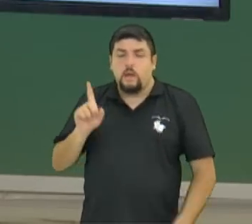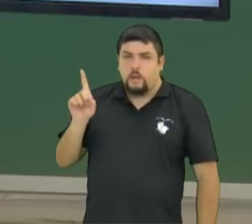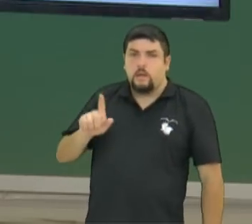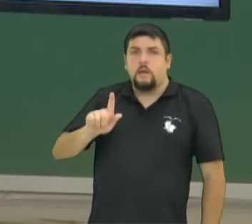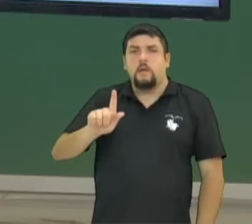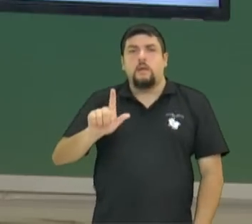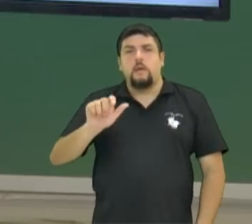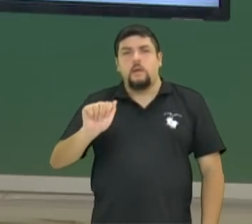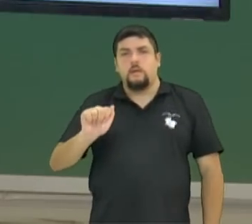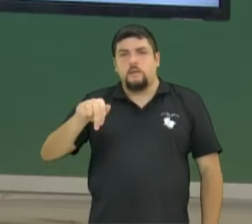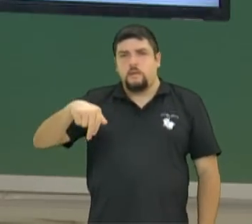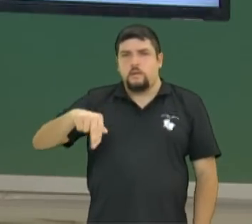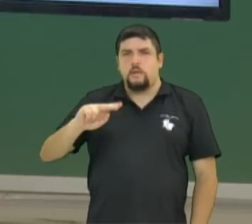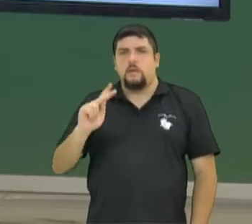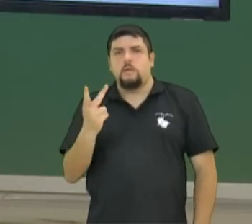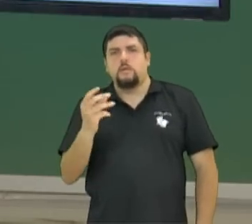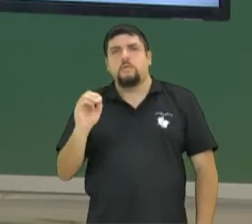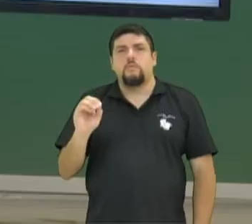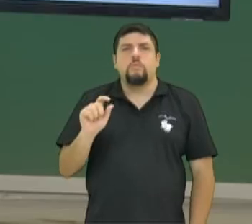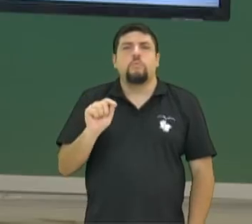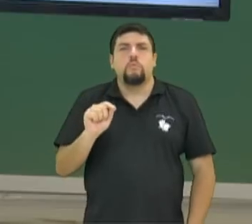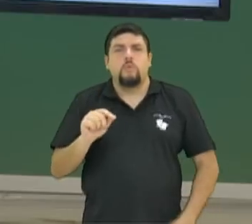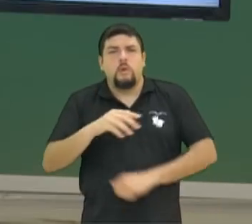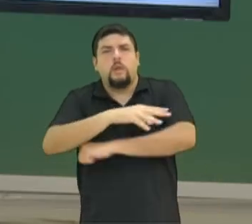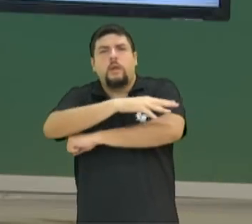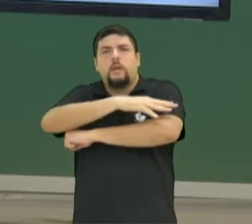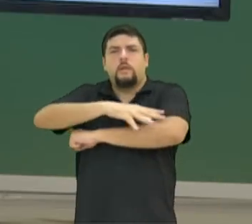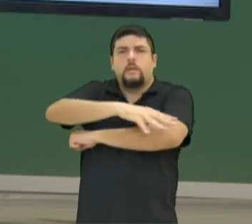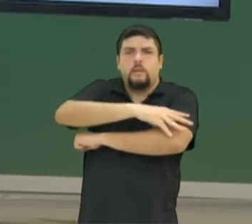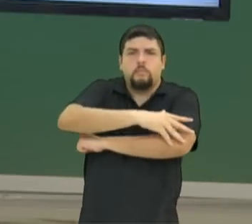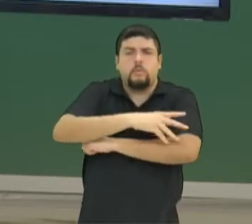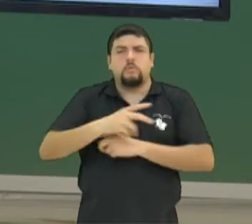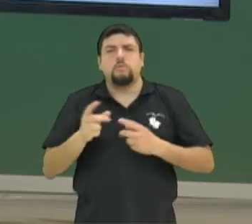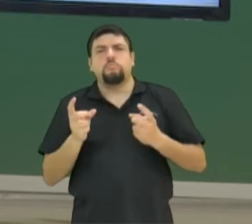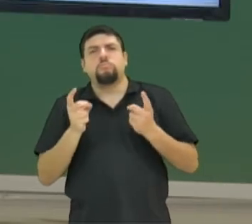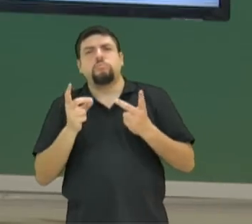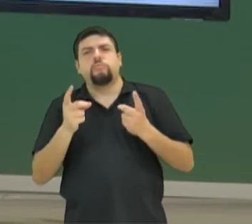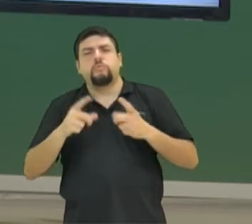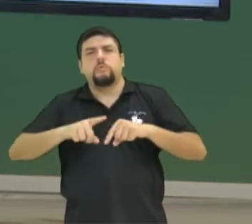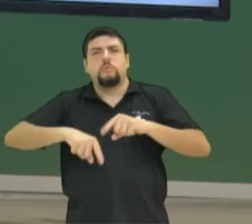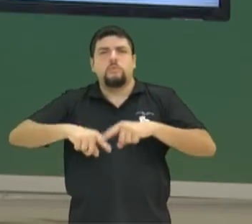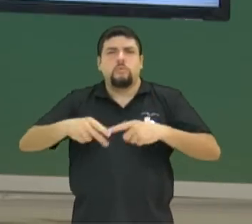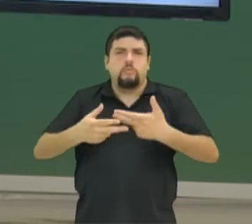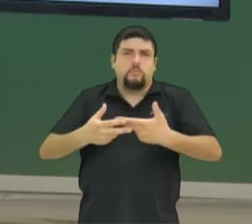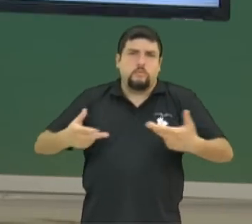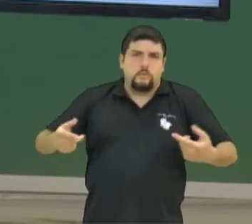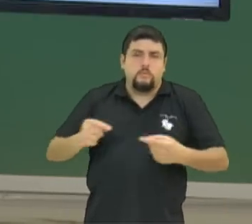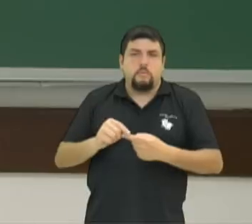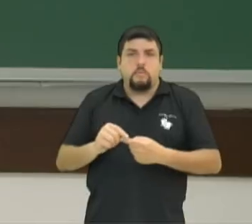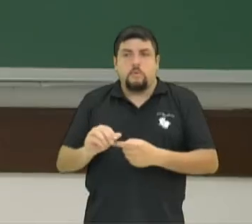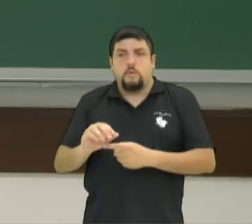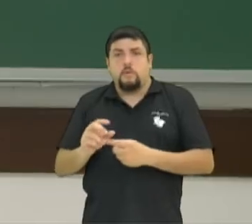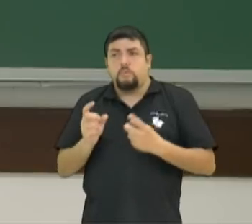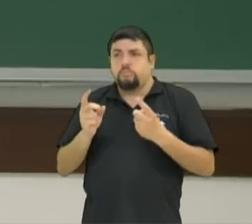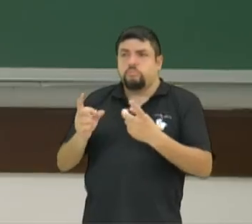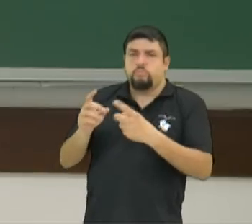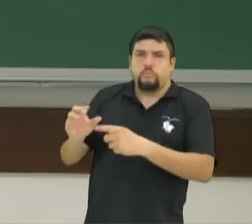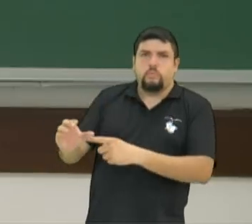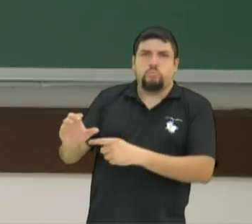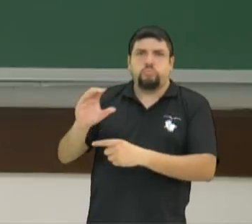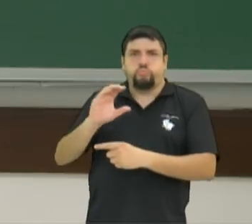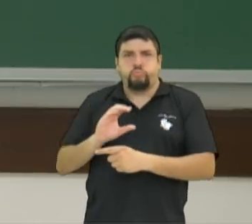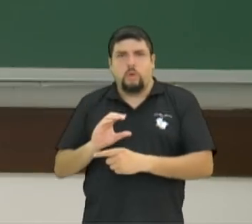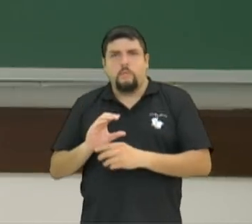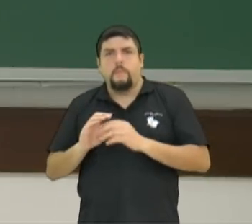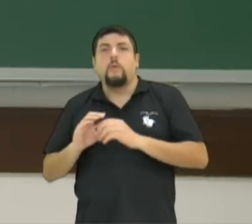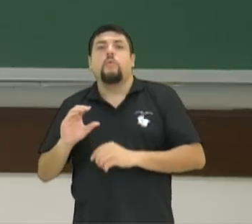aqui numa praça vendendo, né, os seus produtos, e a renda da venda desses produtos ficava, em grande parte,